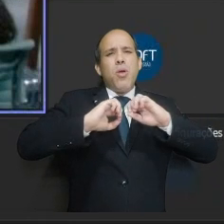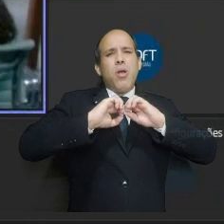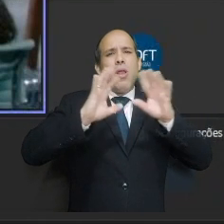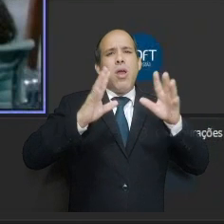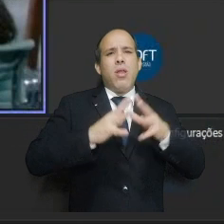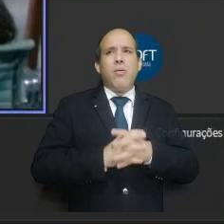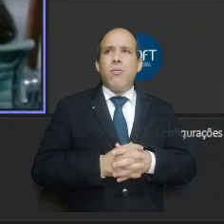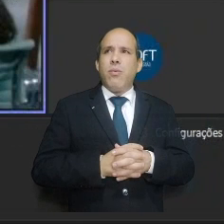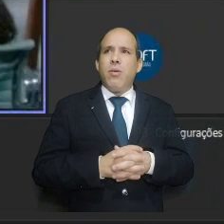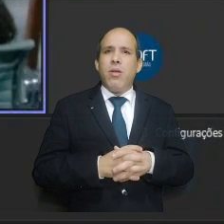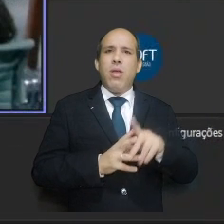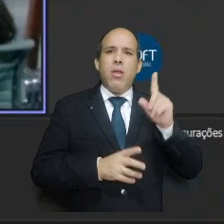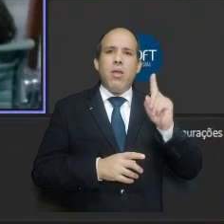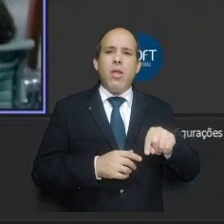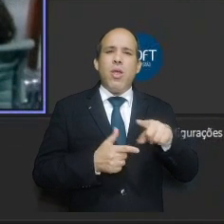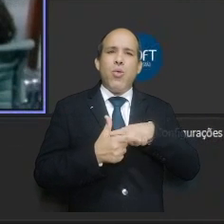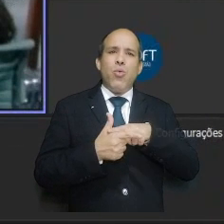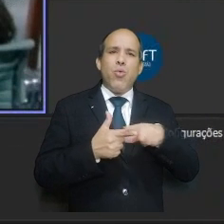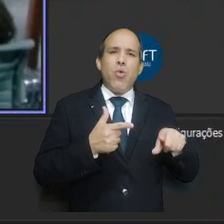elucidados no caso.